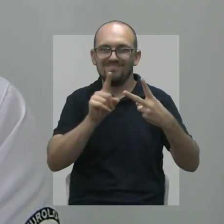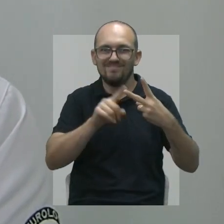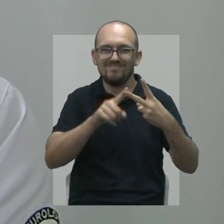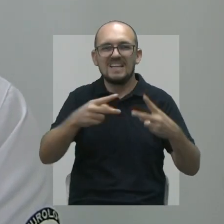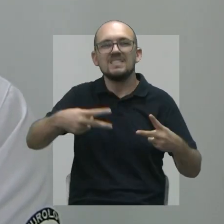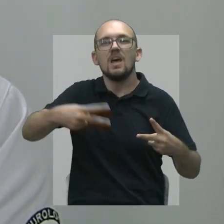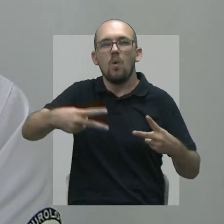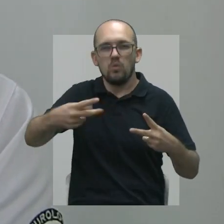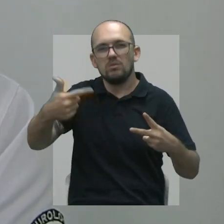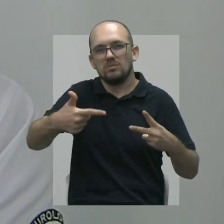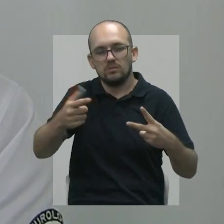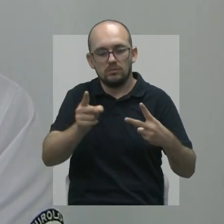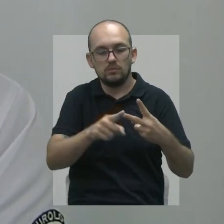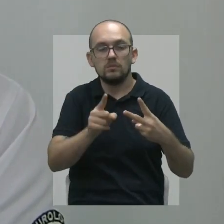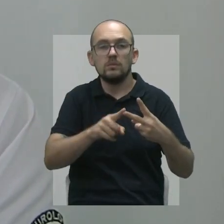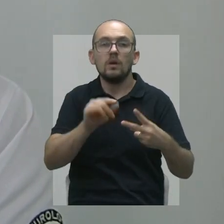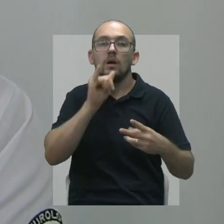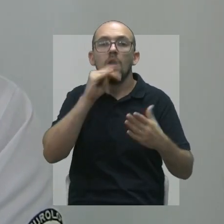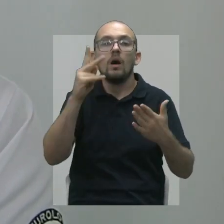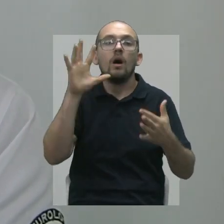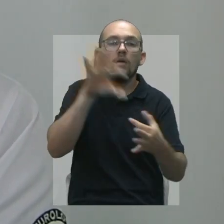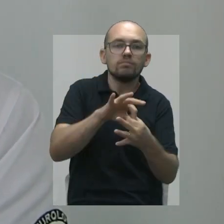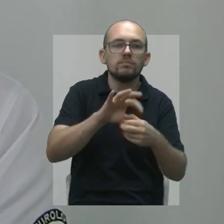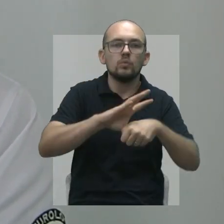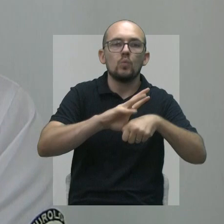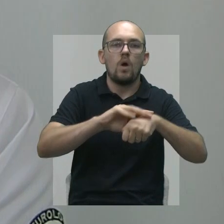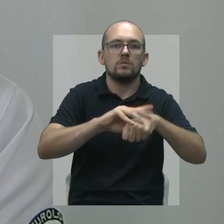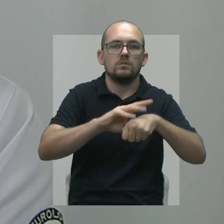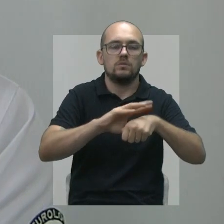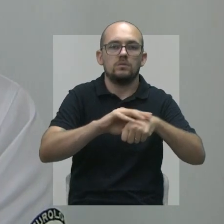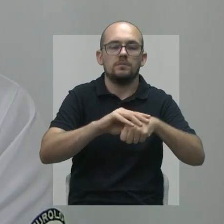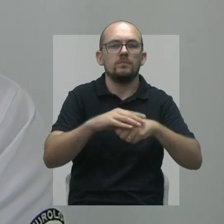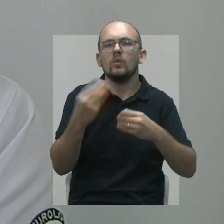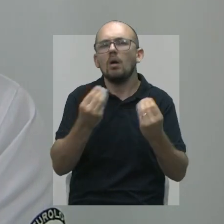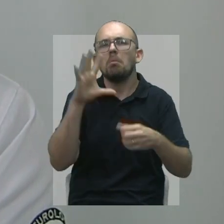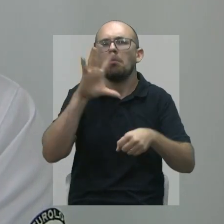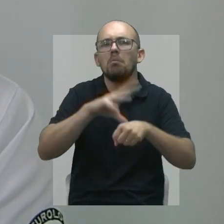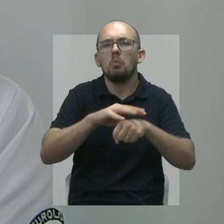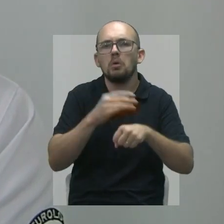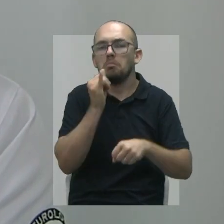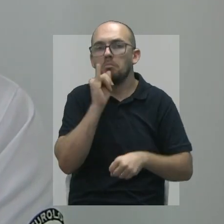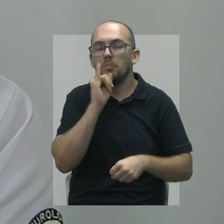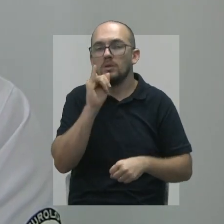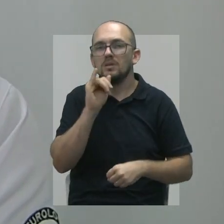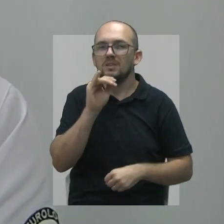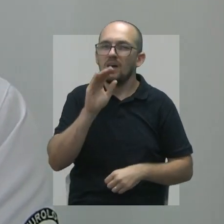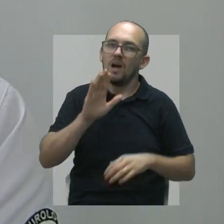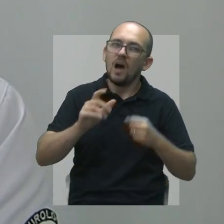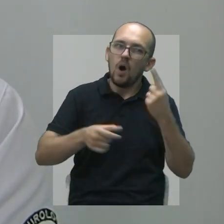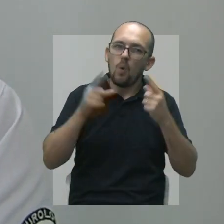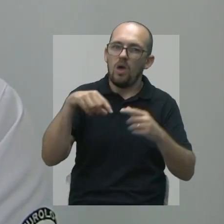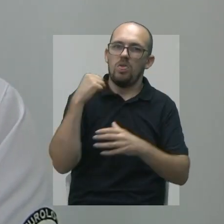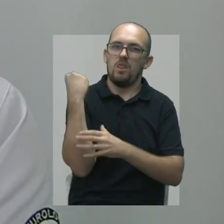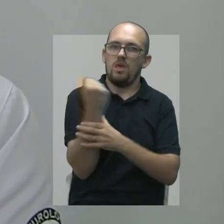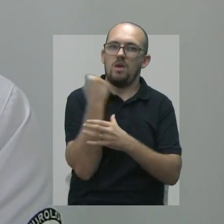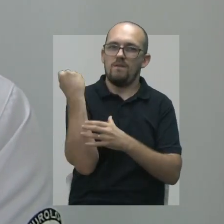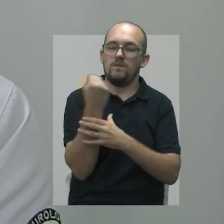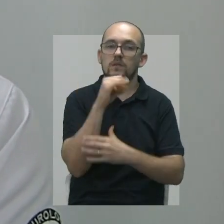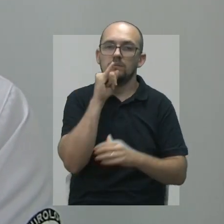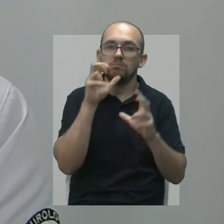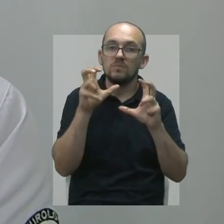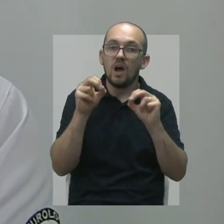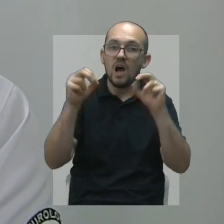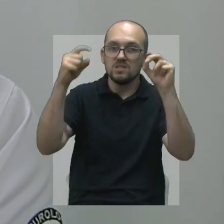que são causadas por alguma doença. Em geral, são cefaleias causadas por doenças muitas vezes graves, como